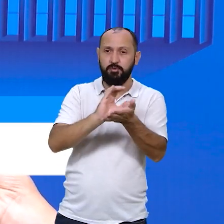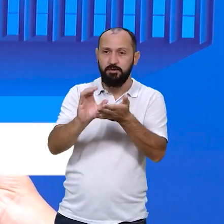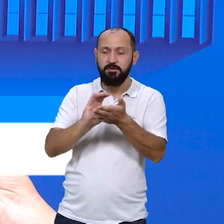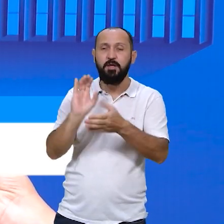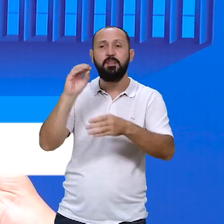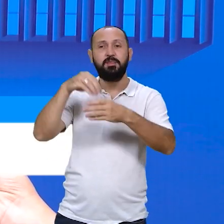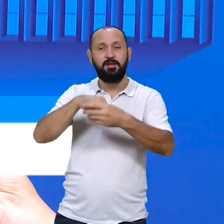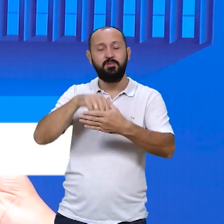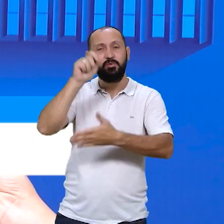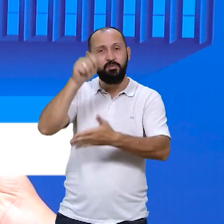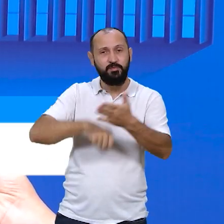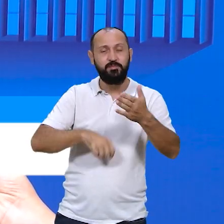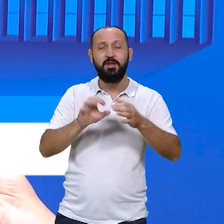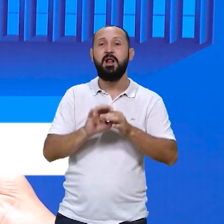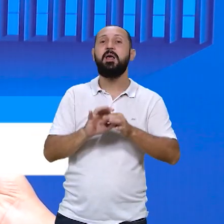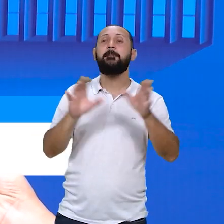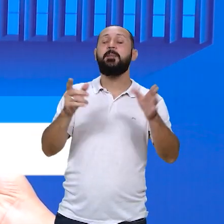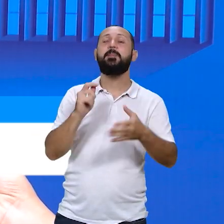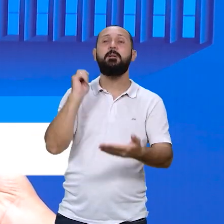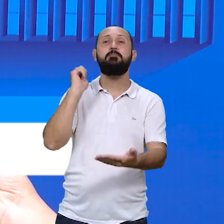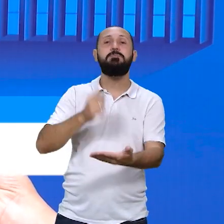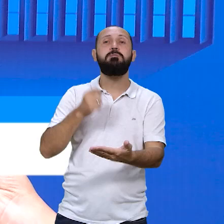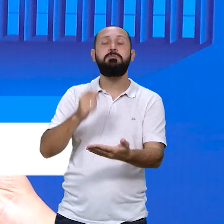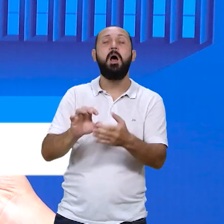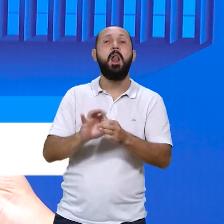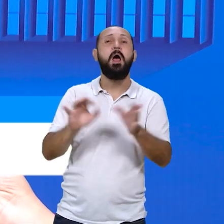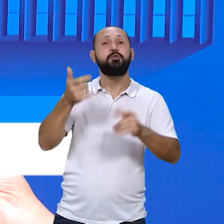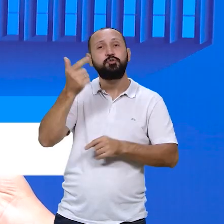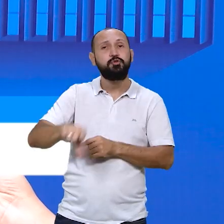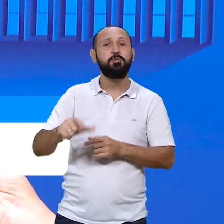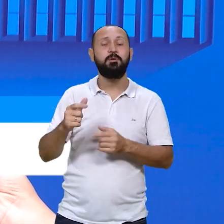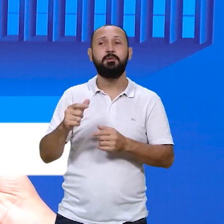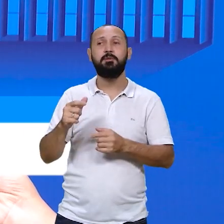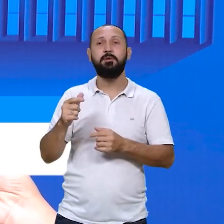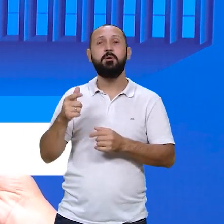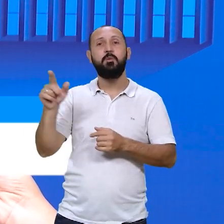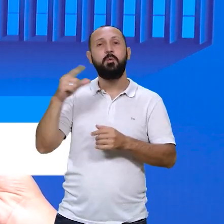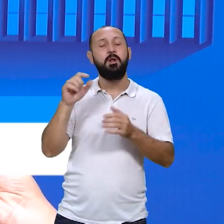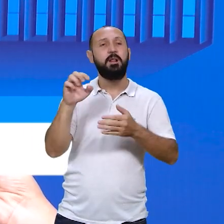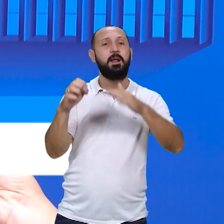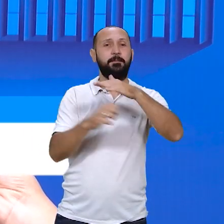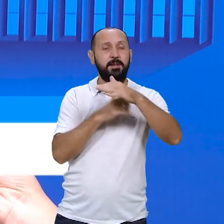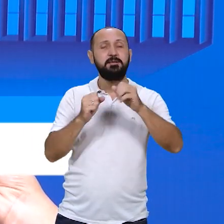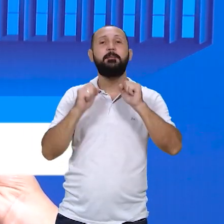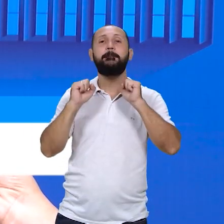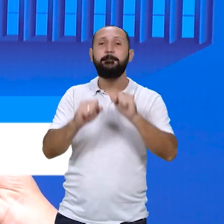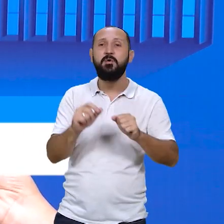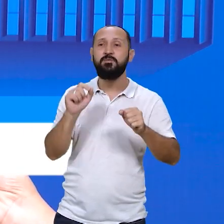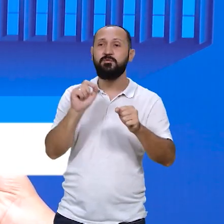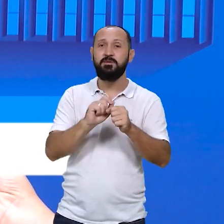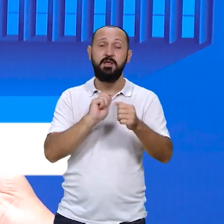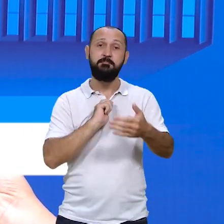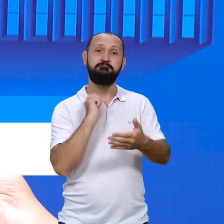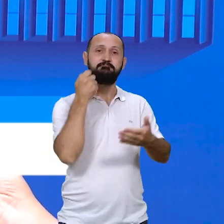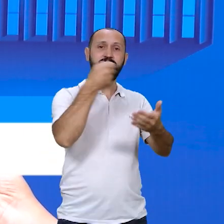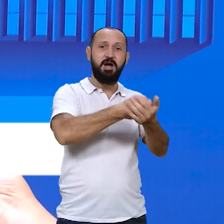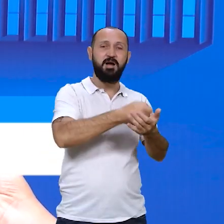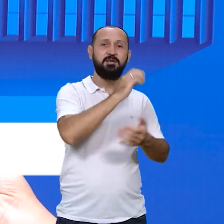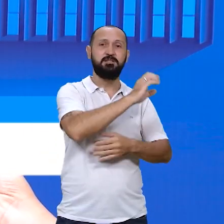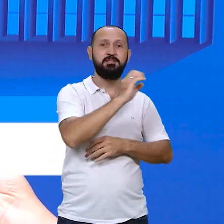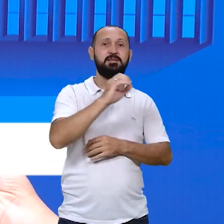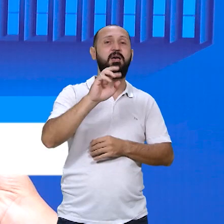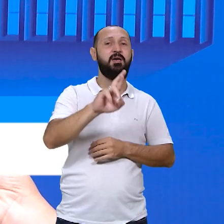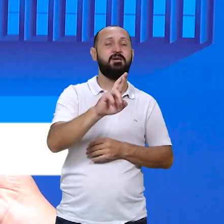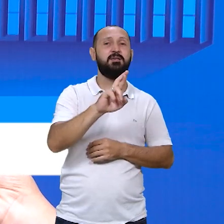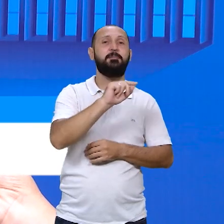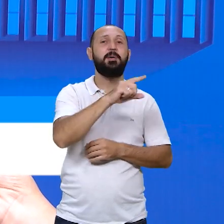obrigatoriedade de fazer uma série de investimentos estabelecidos no contrato e permite uma relicitação que, pasme, o próximo concessionário vai ter que